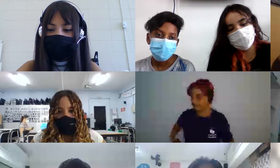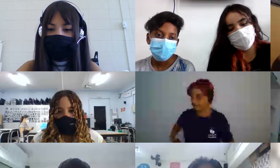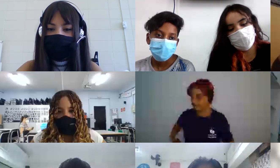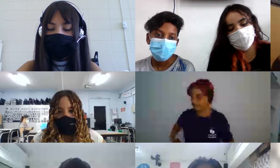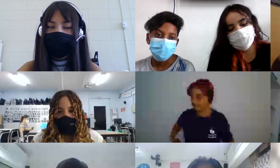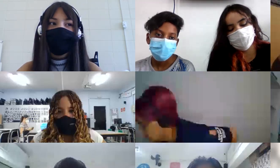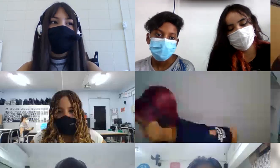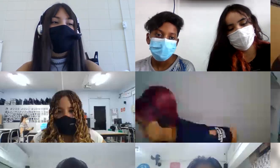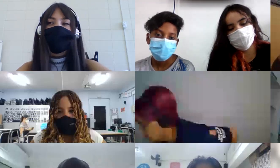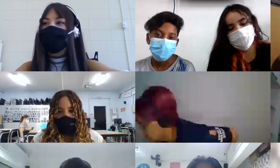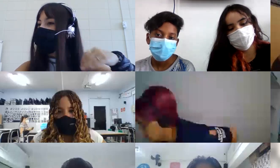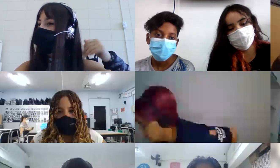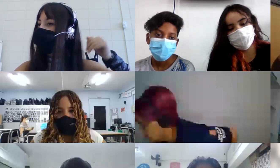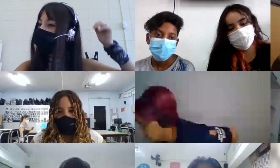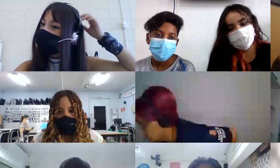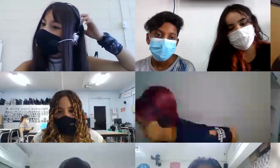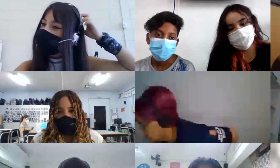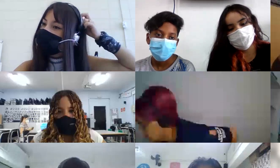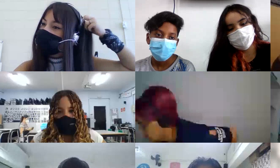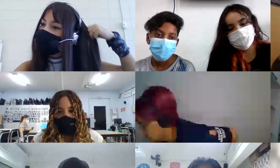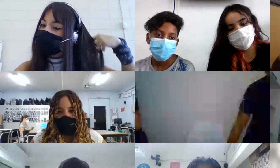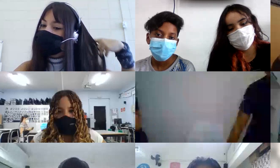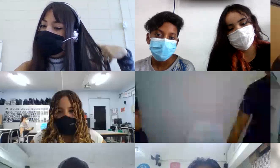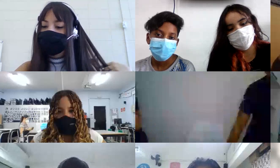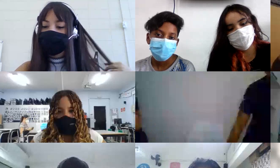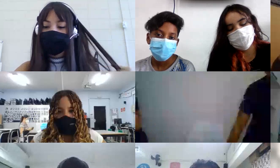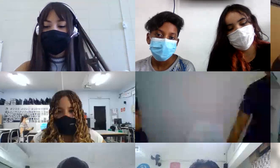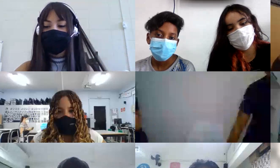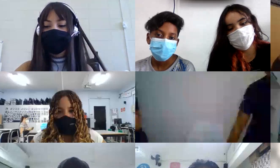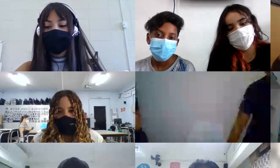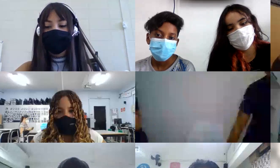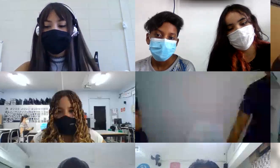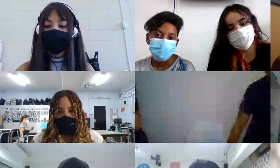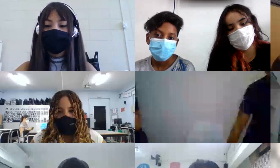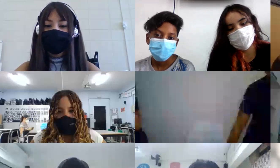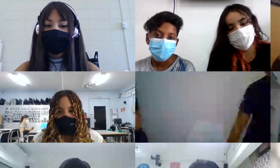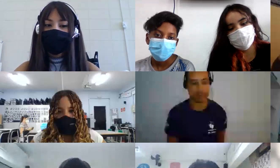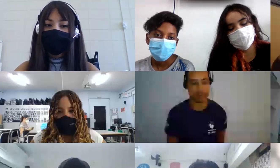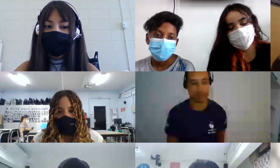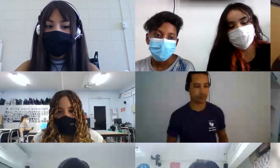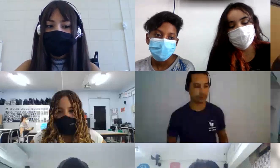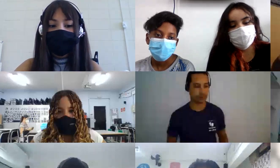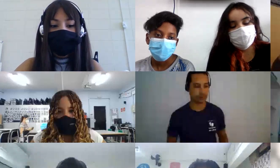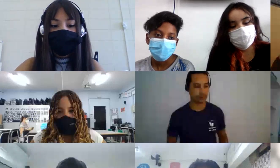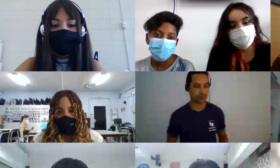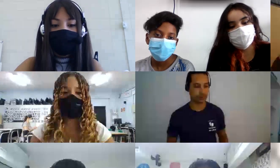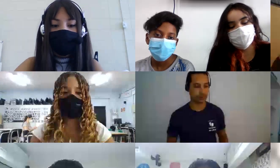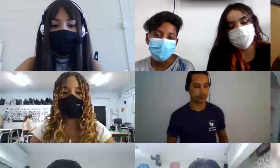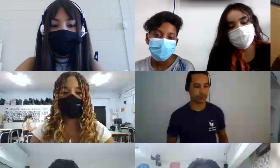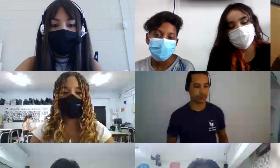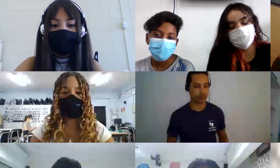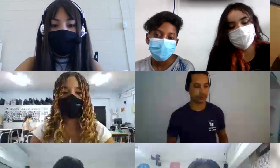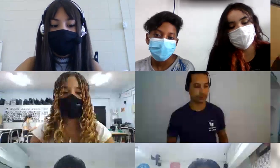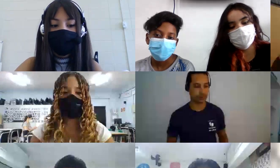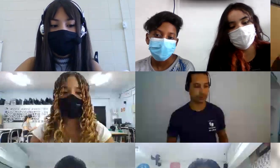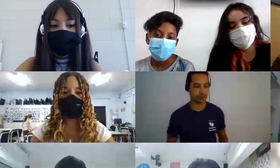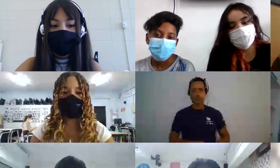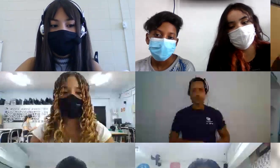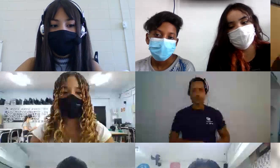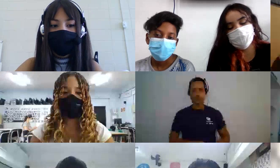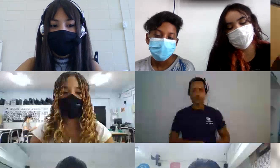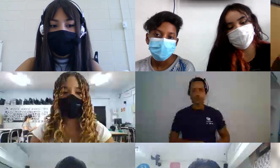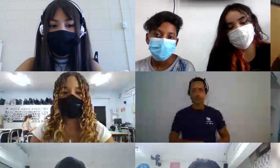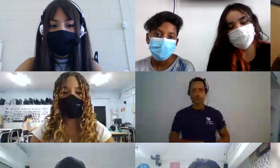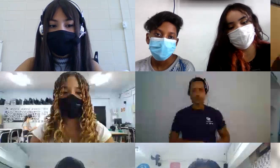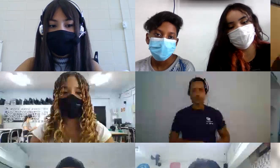do Nicolas, eu já vi que ele também está no final da puberdade. Então, ele e a Gabriela são exemplos para a gente de meninos e meninas que